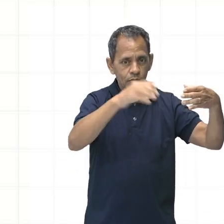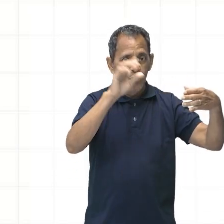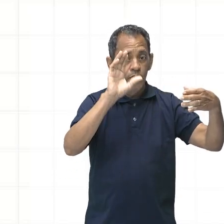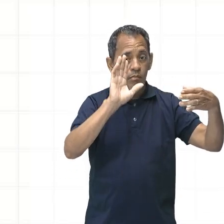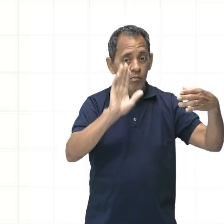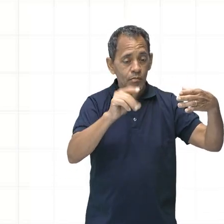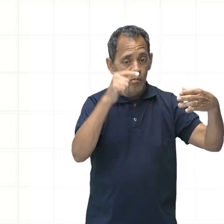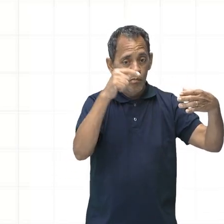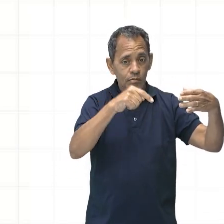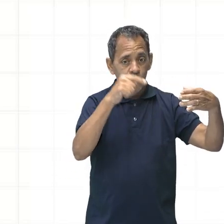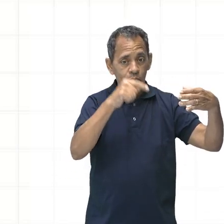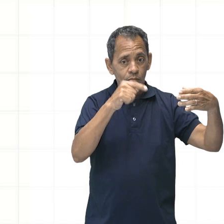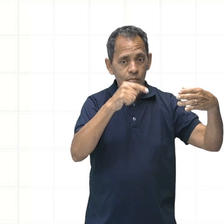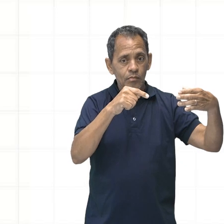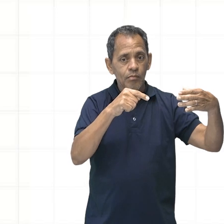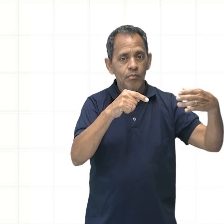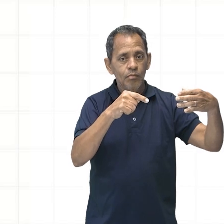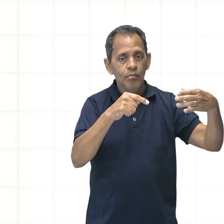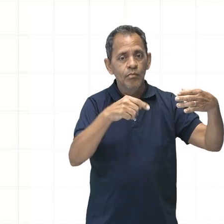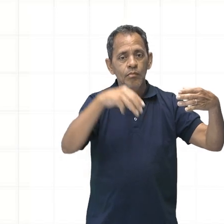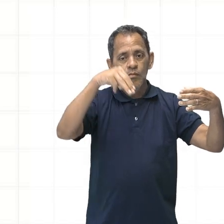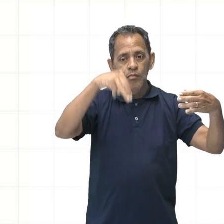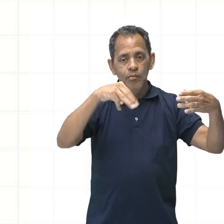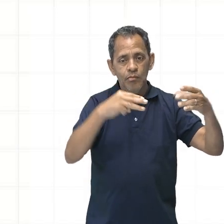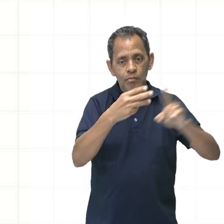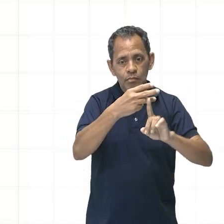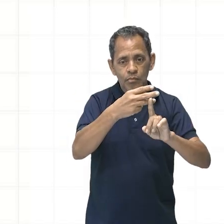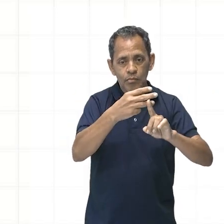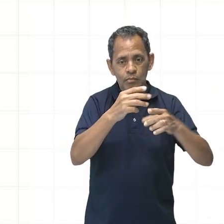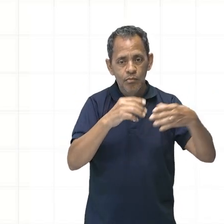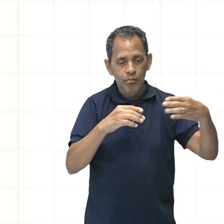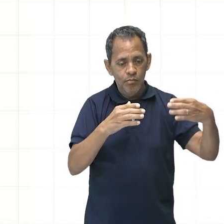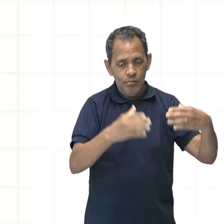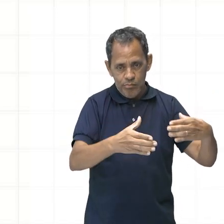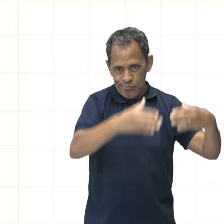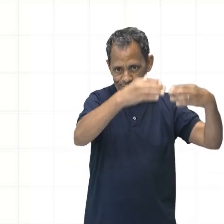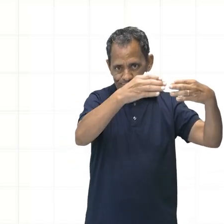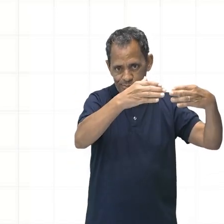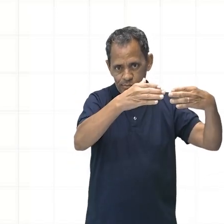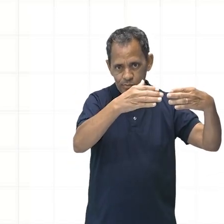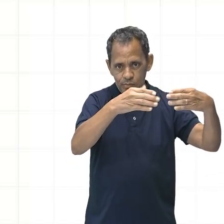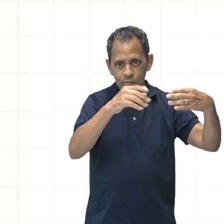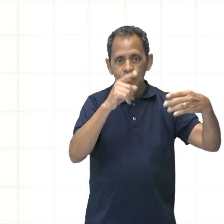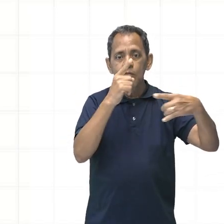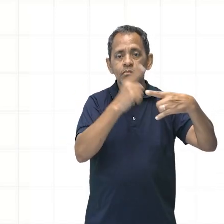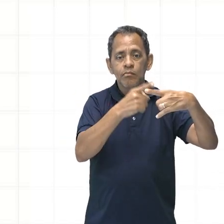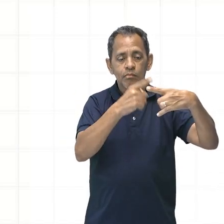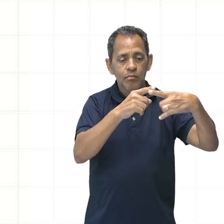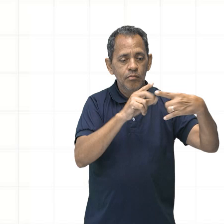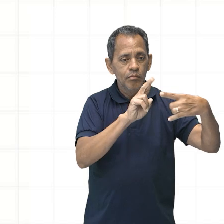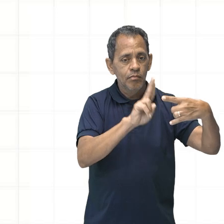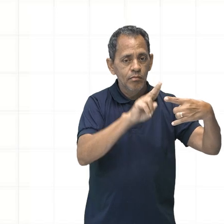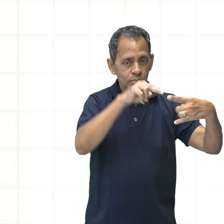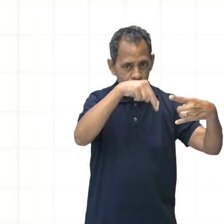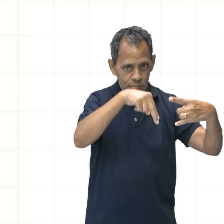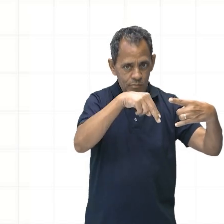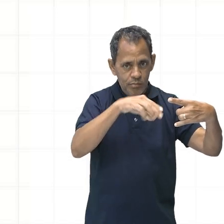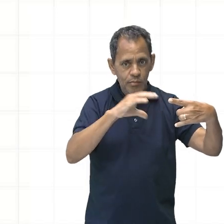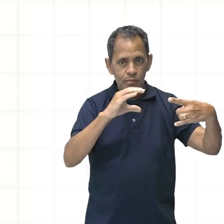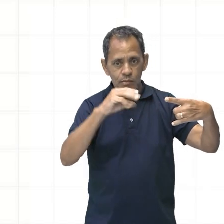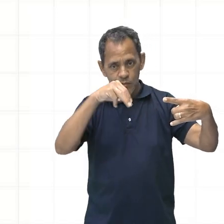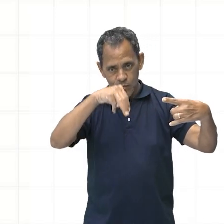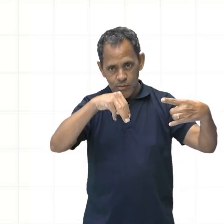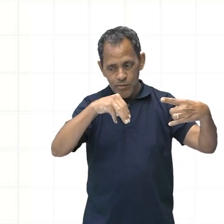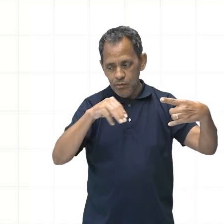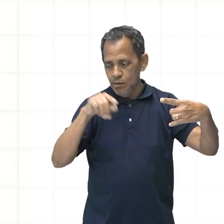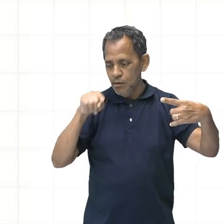aqui esse volume será dado em metros cúbicos, pois essa unidade está em centímetros e essa unidade